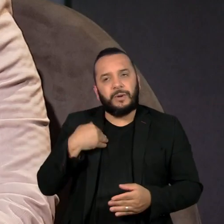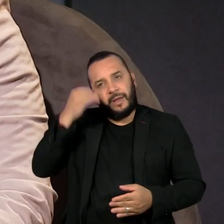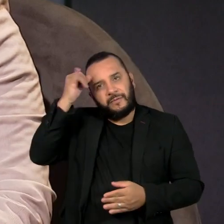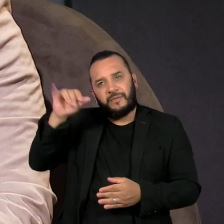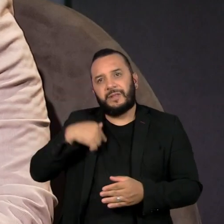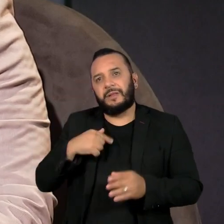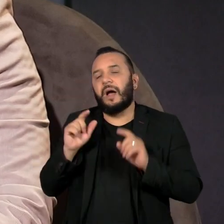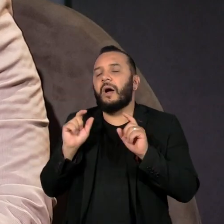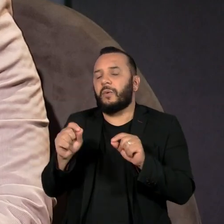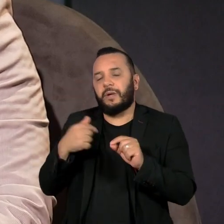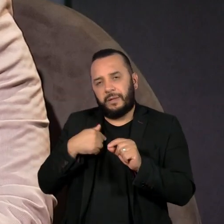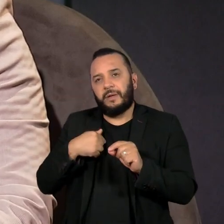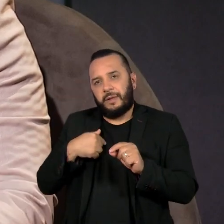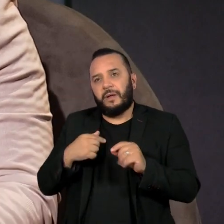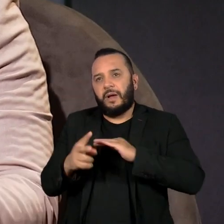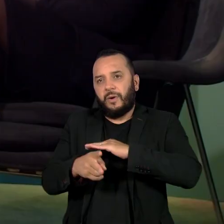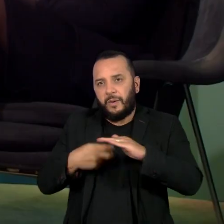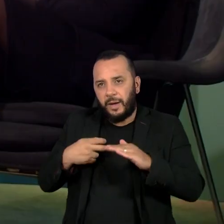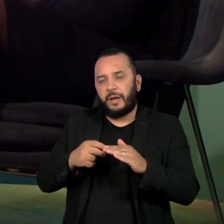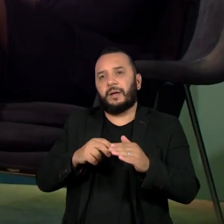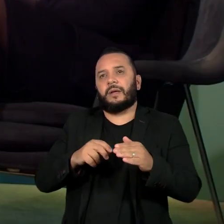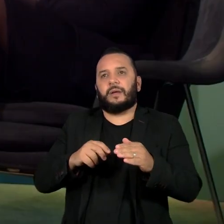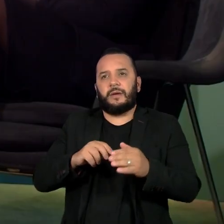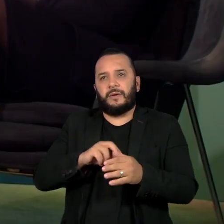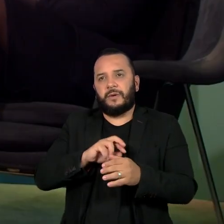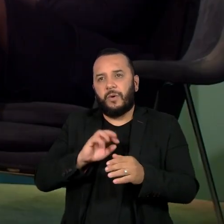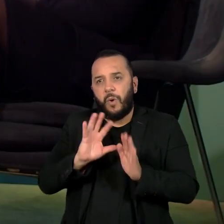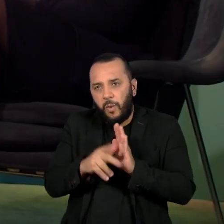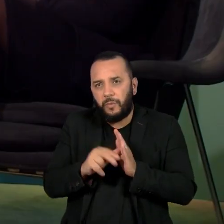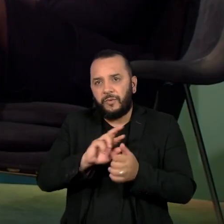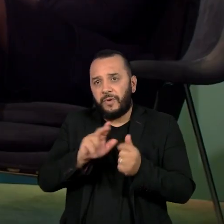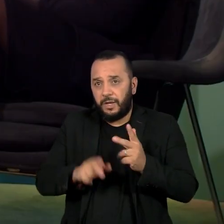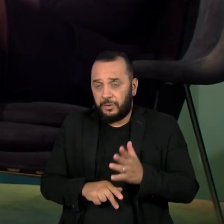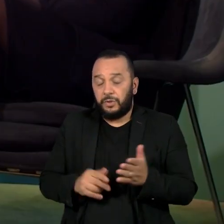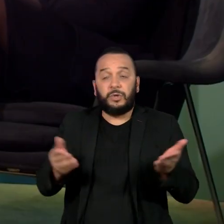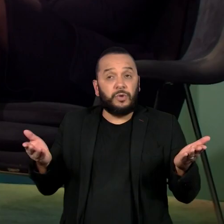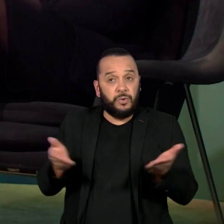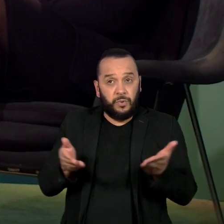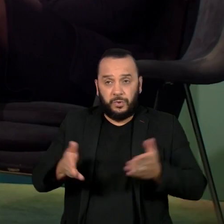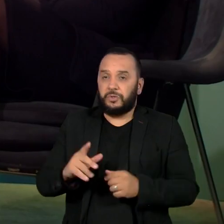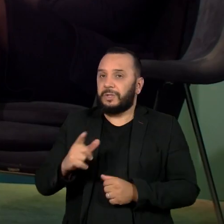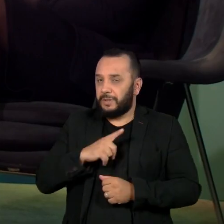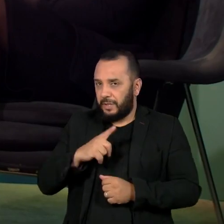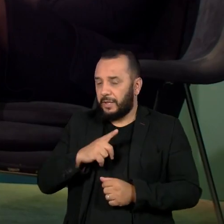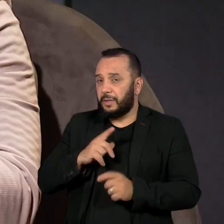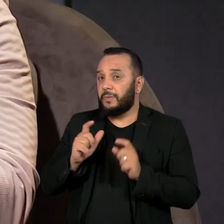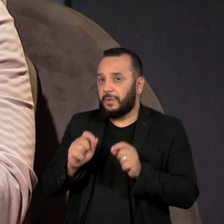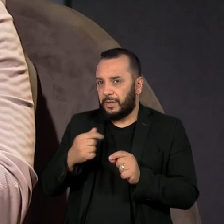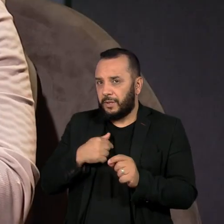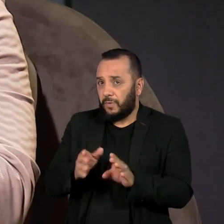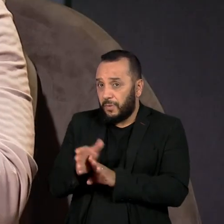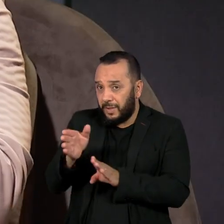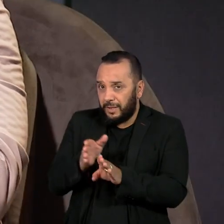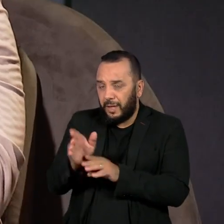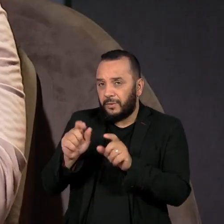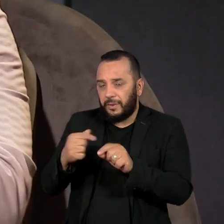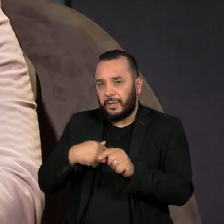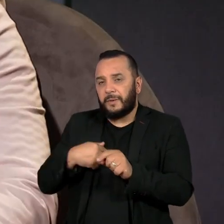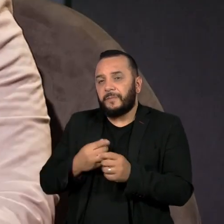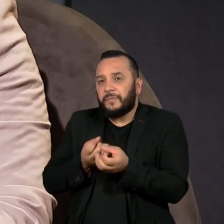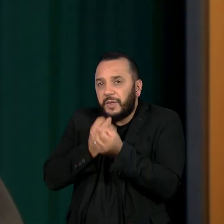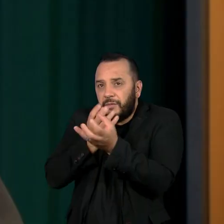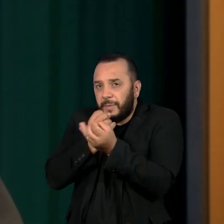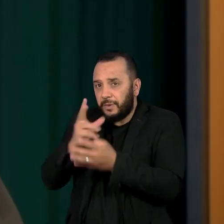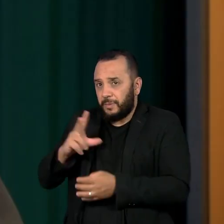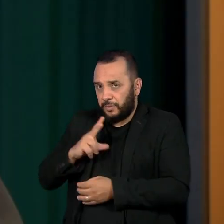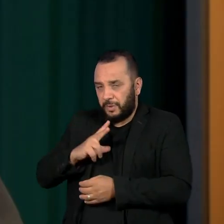profissionais eles saem daqui para ajudar o mundo. E hoje o negócio é orientado a dados, onde tem dados, precisa de soluções analíticas e uso da inteligência